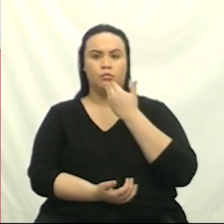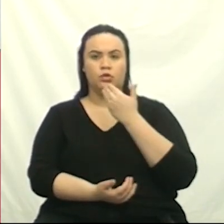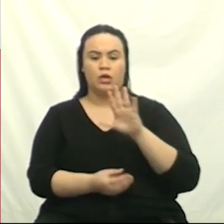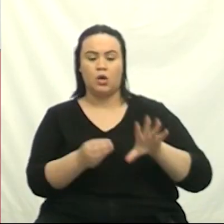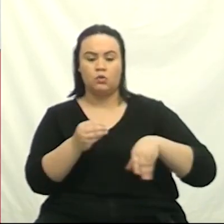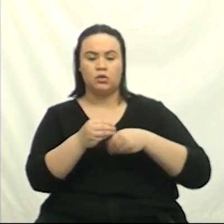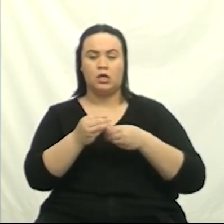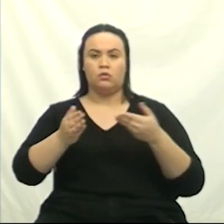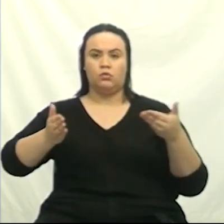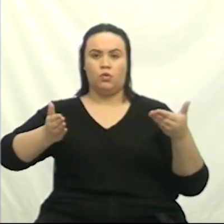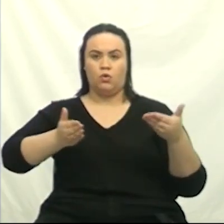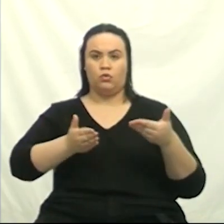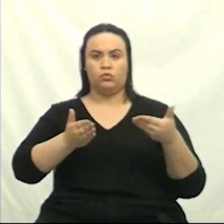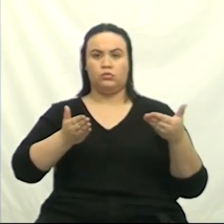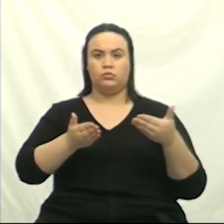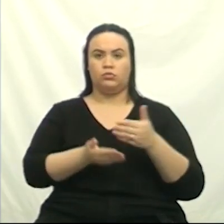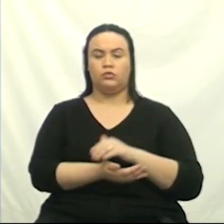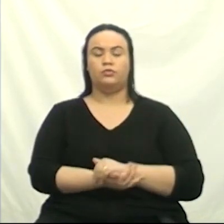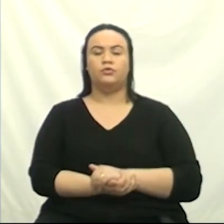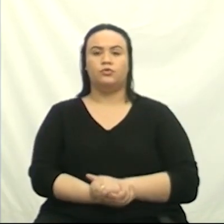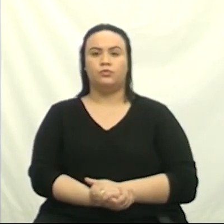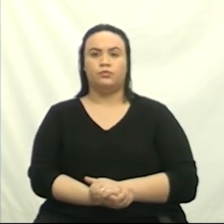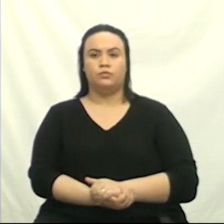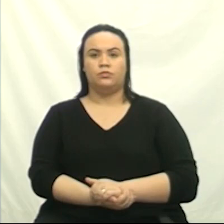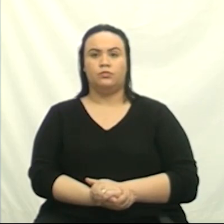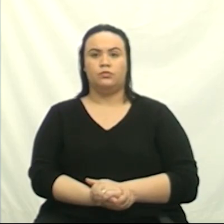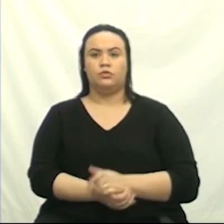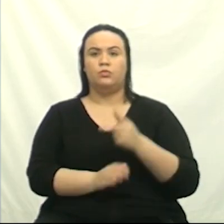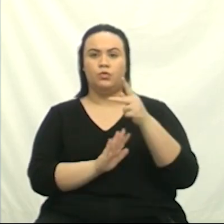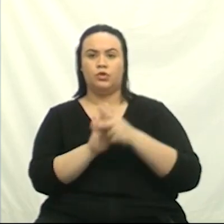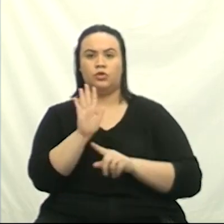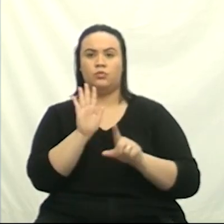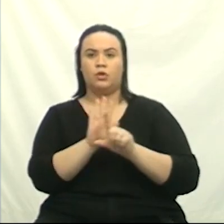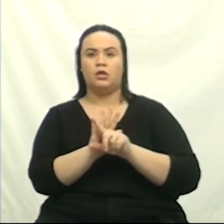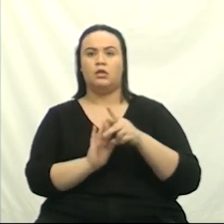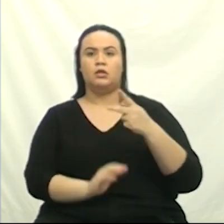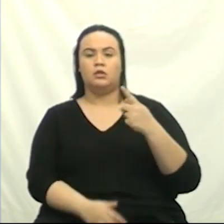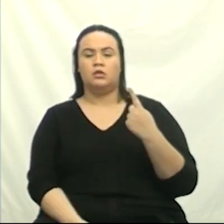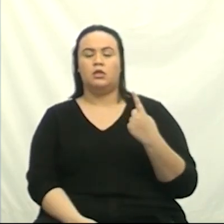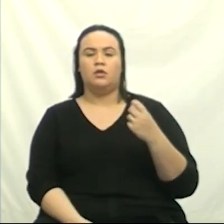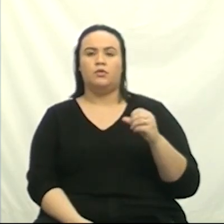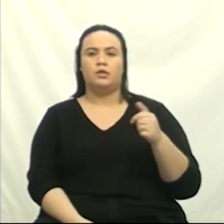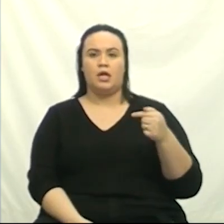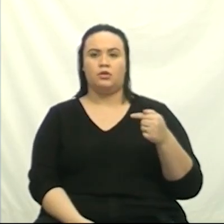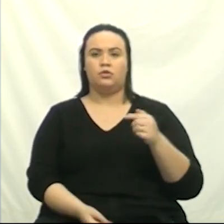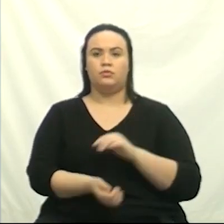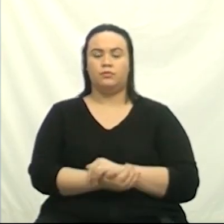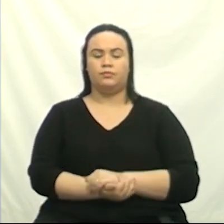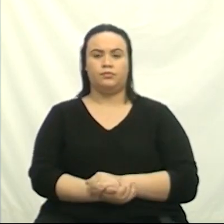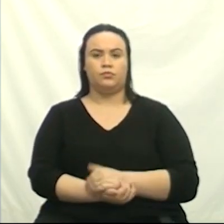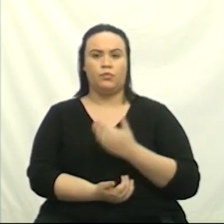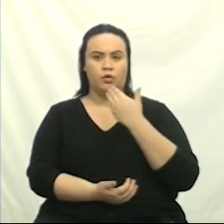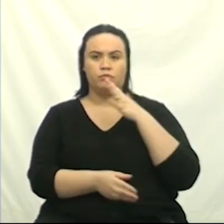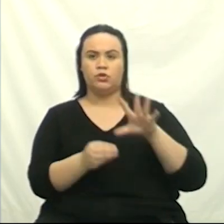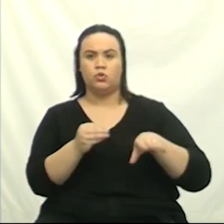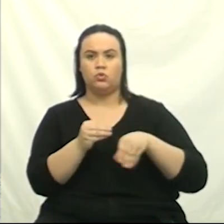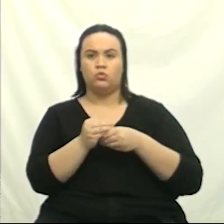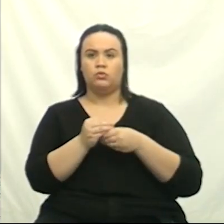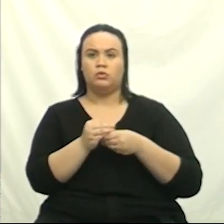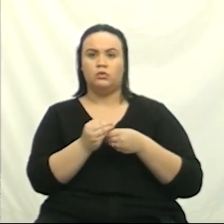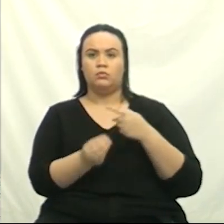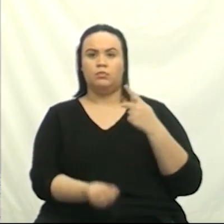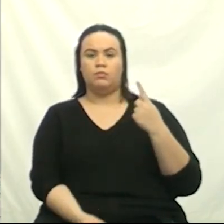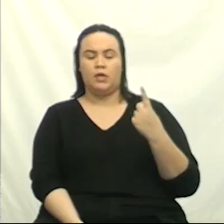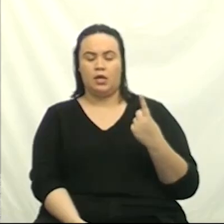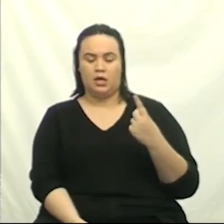a inclusão na ordem do dia desta sessão do projeto p.e. 107 2023 pedido de inclusão do